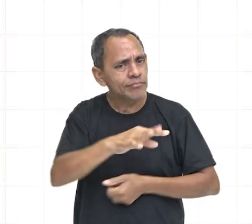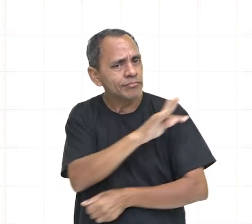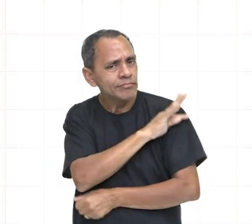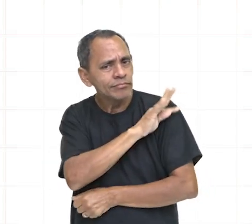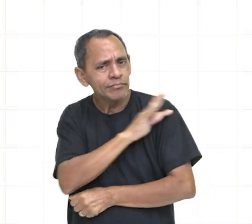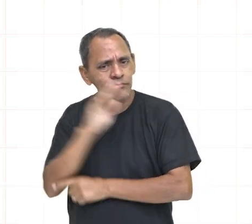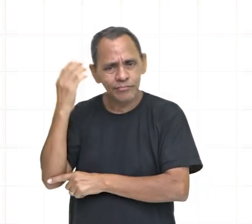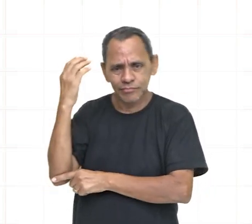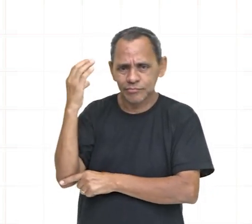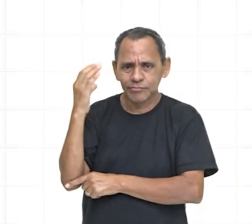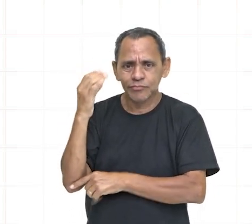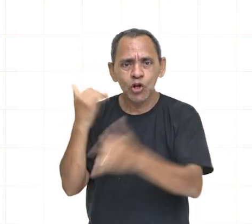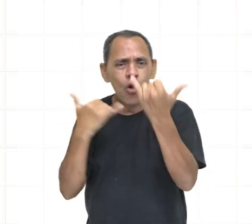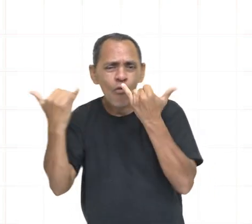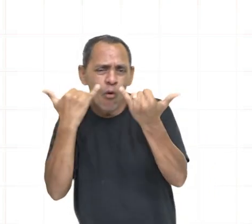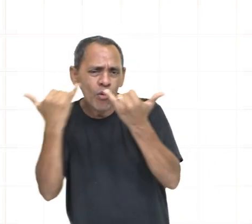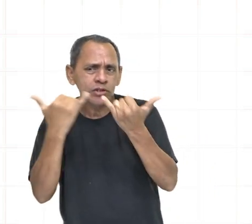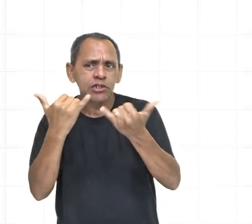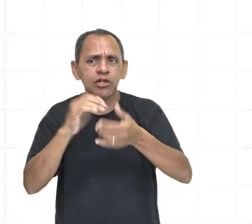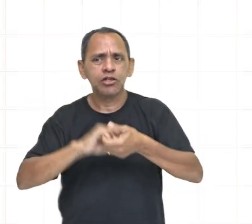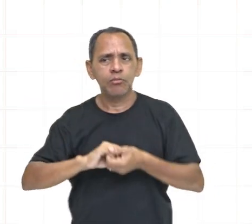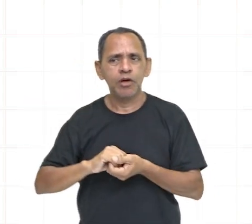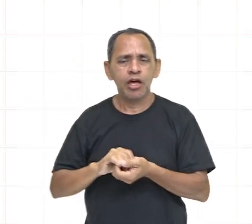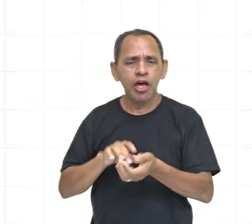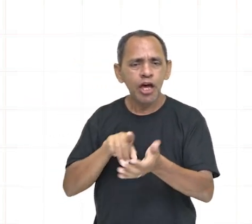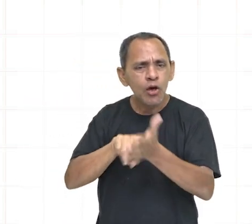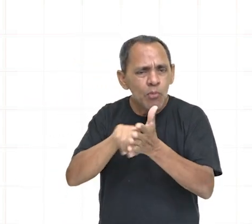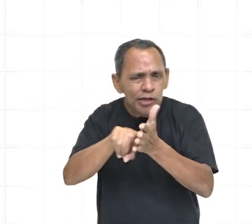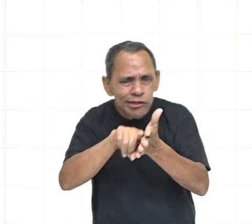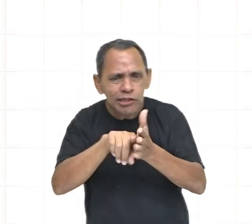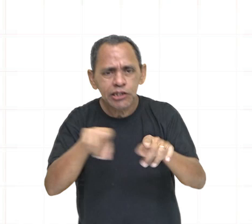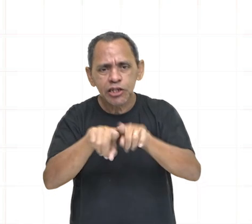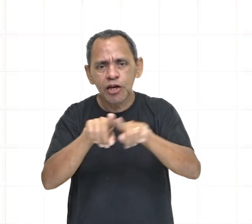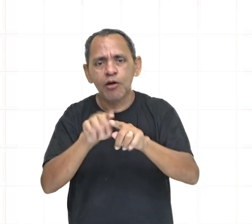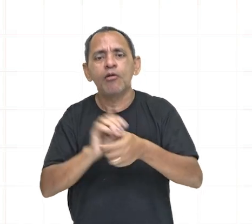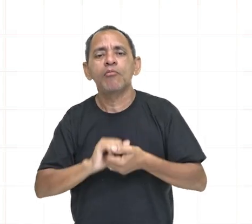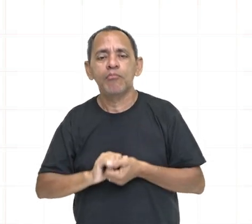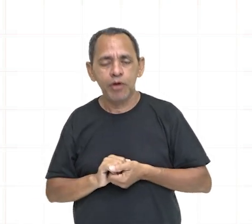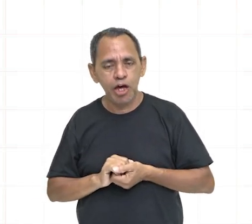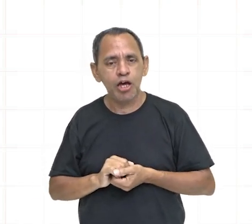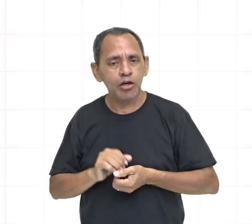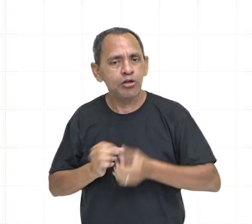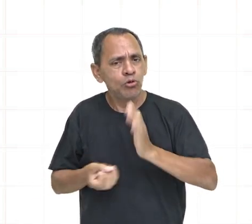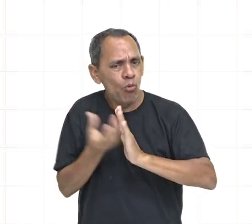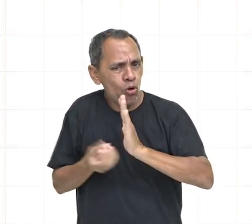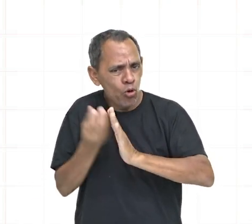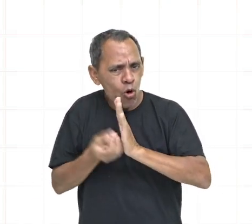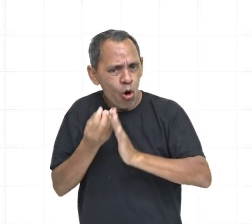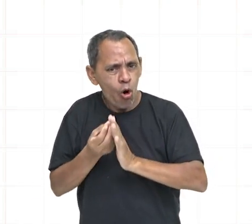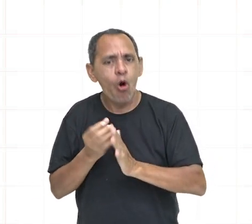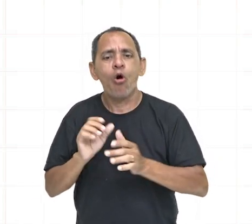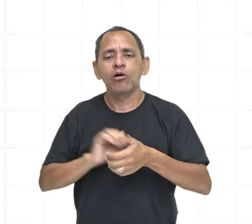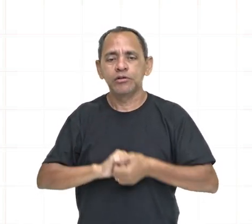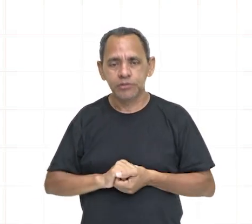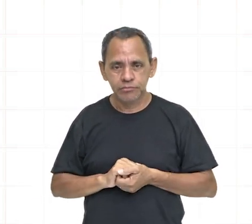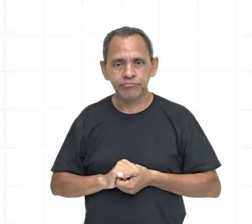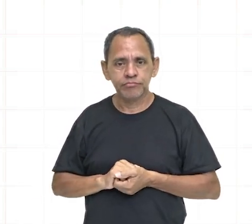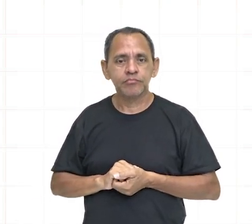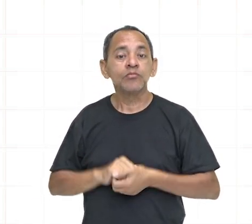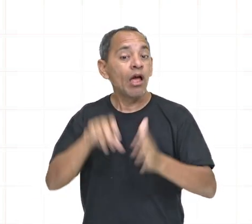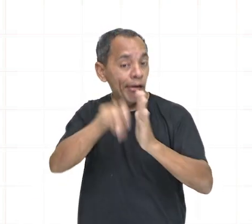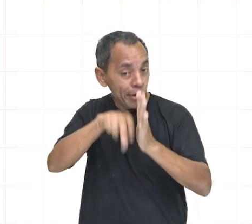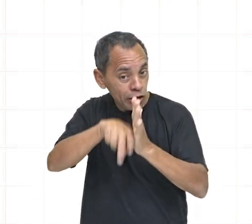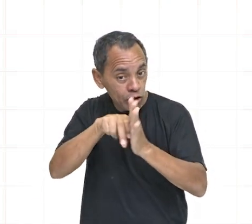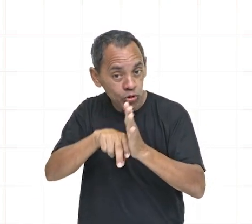científico informacional e as novas configurações da produção sobre a situação da agricultura,